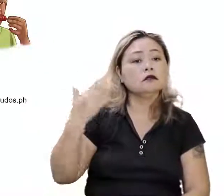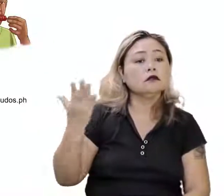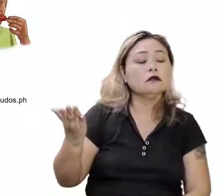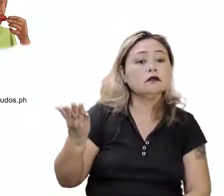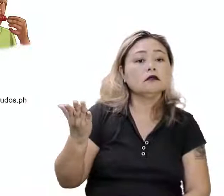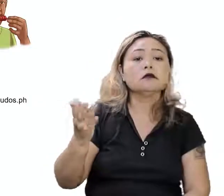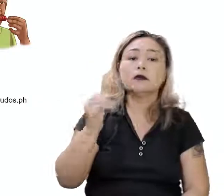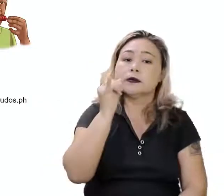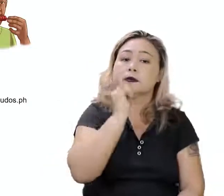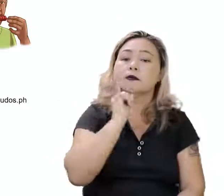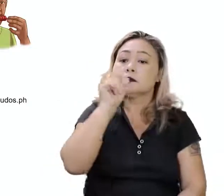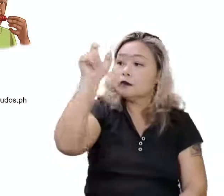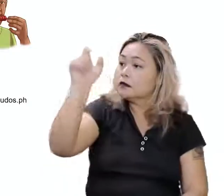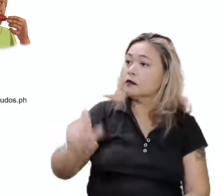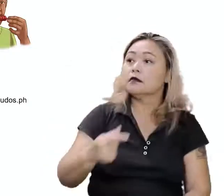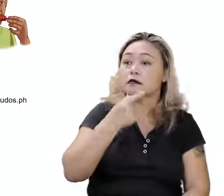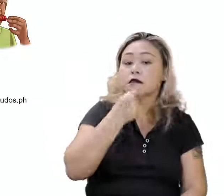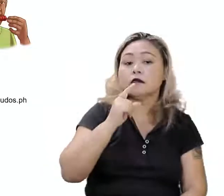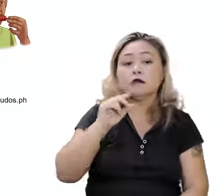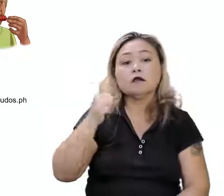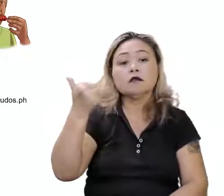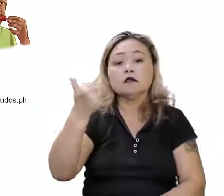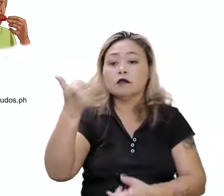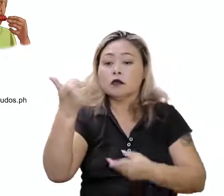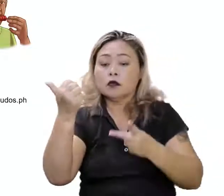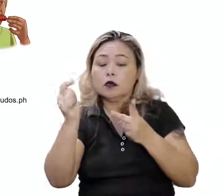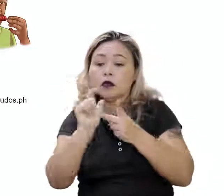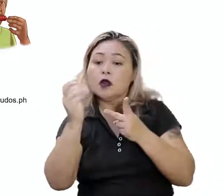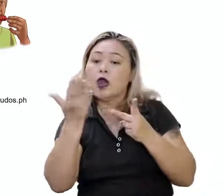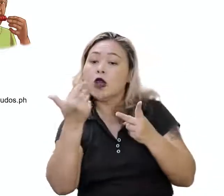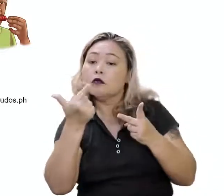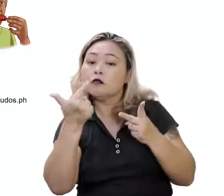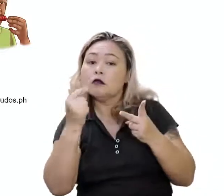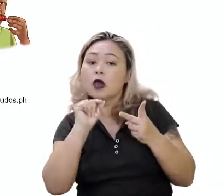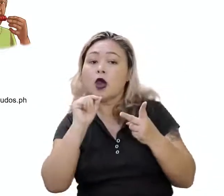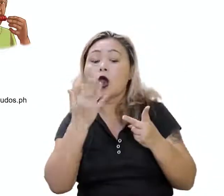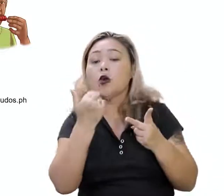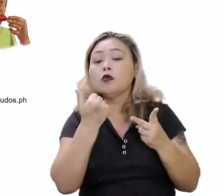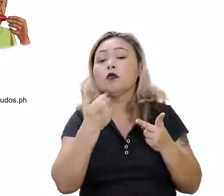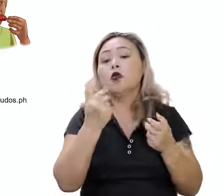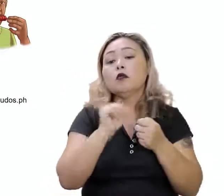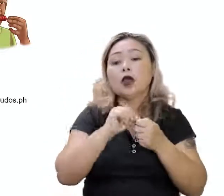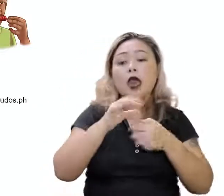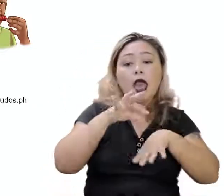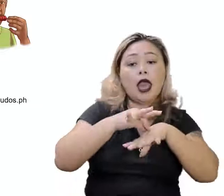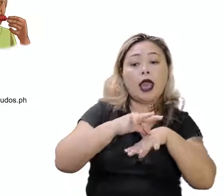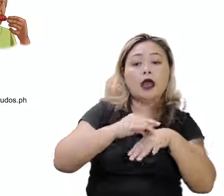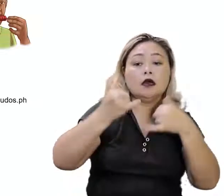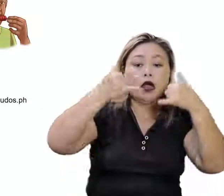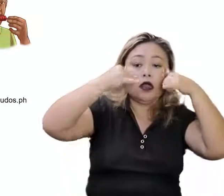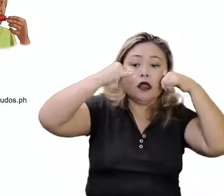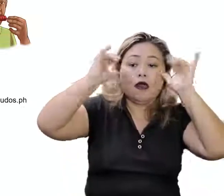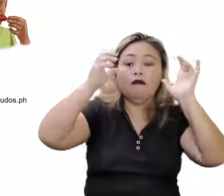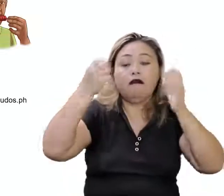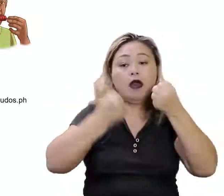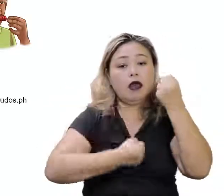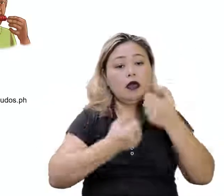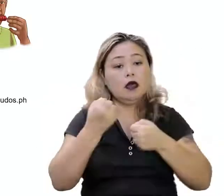lá. Por exemplo, o homem é um consumidor secundário quando ele come a carne da vaca, quando ele come o quê,